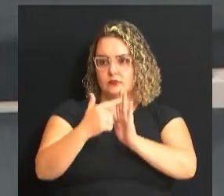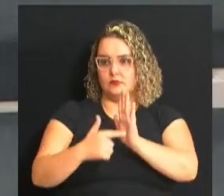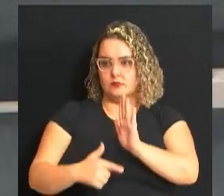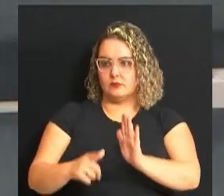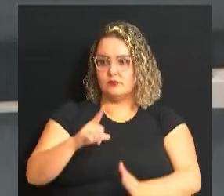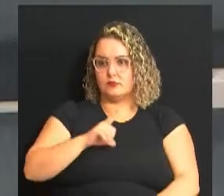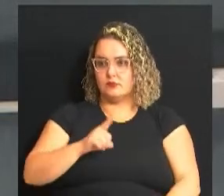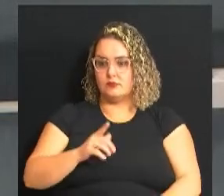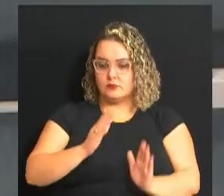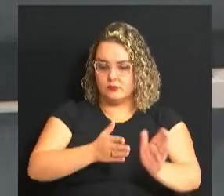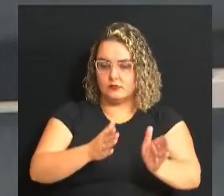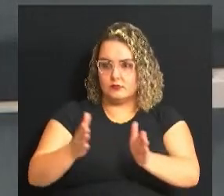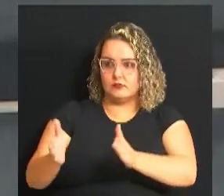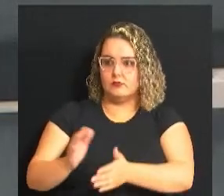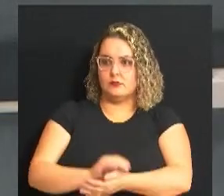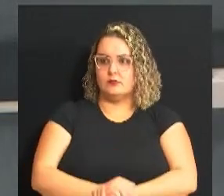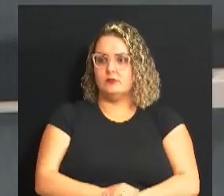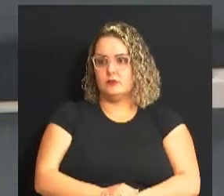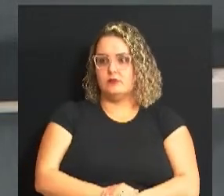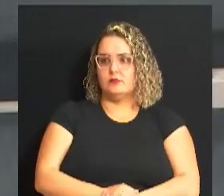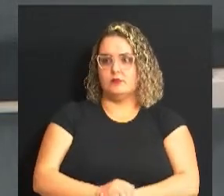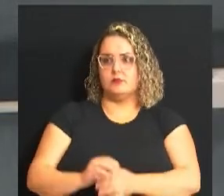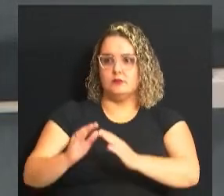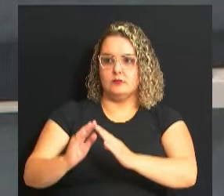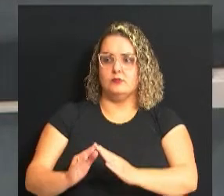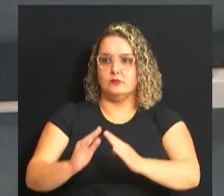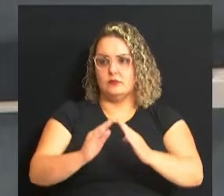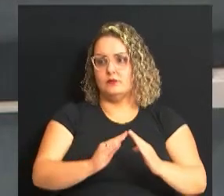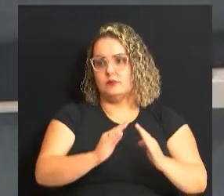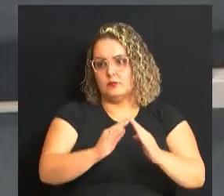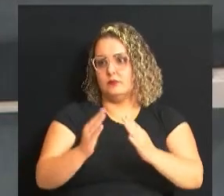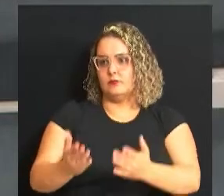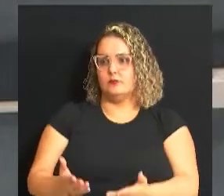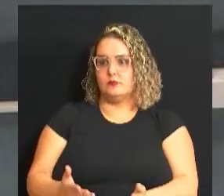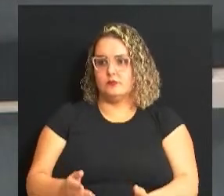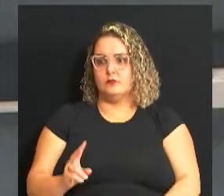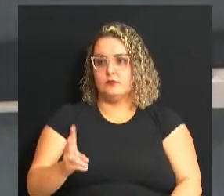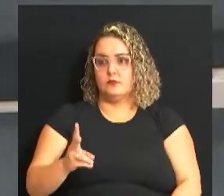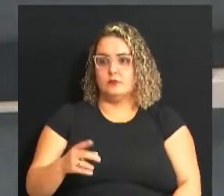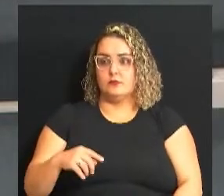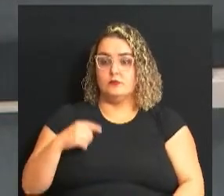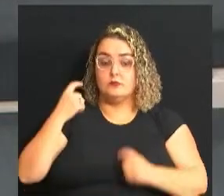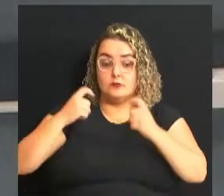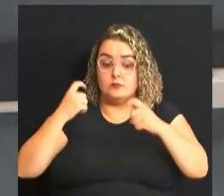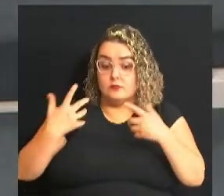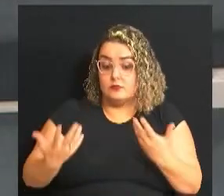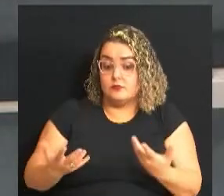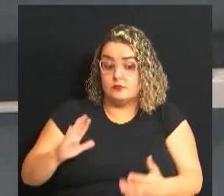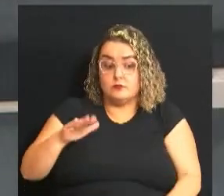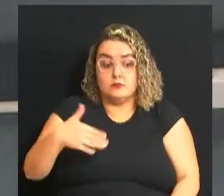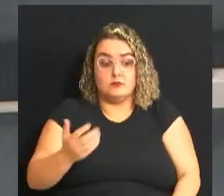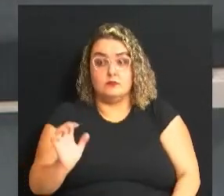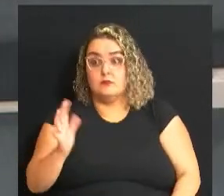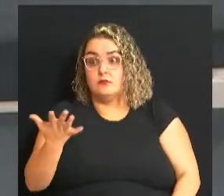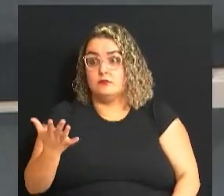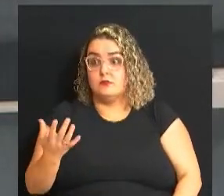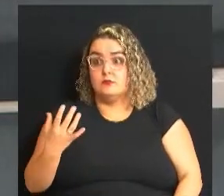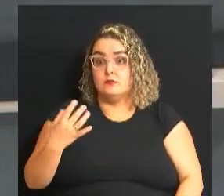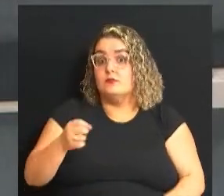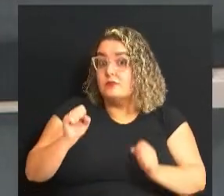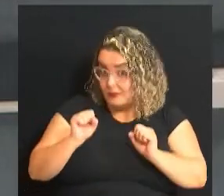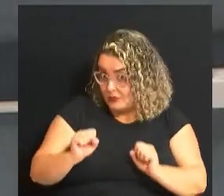uma ordem. Os moradores, eles ficam sempre muito apreensivos. Quando vai acontecer? Se vai